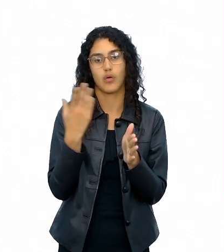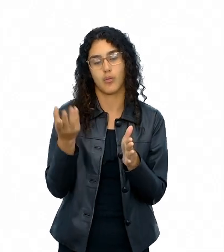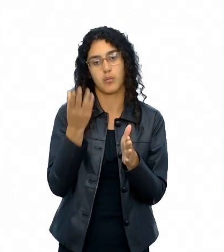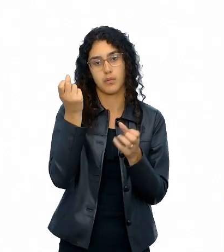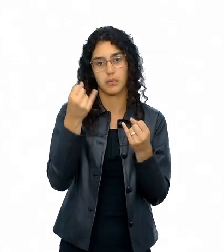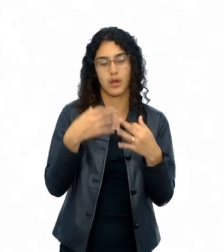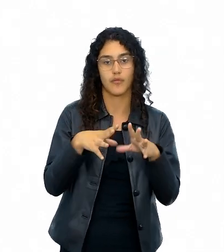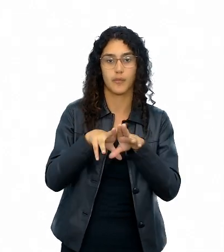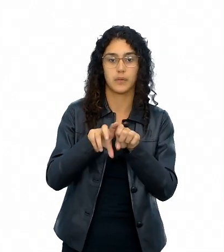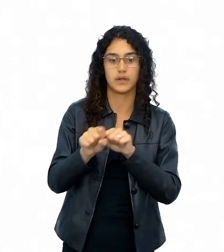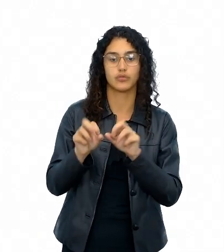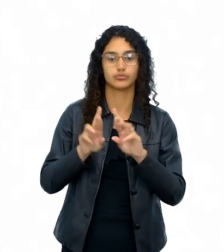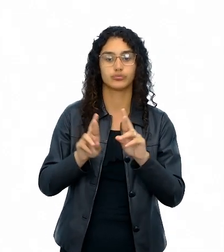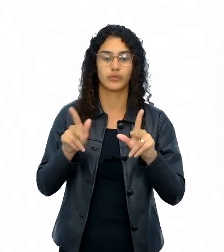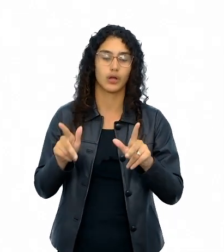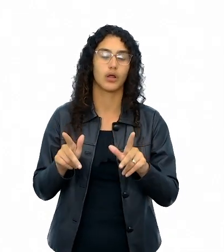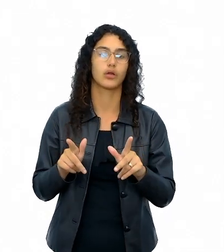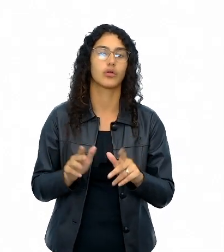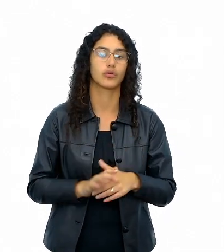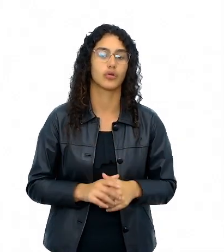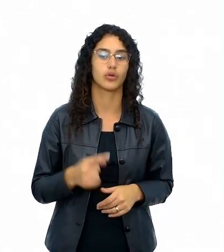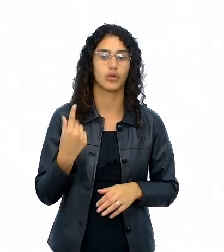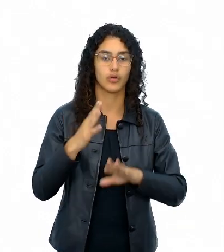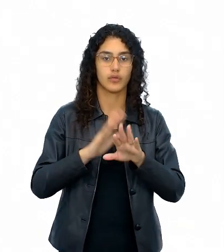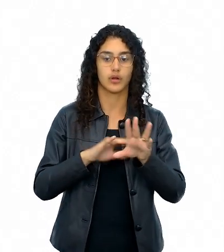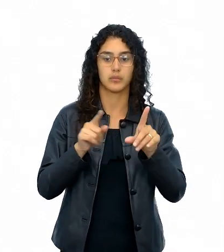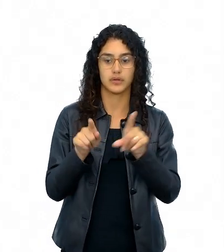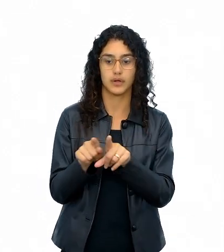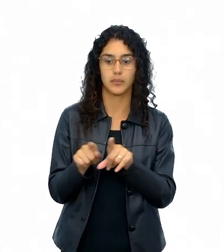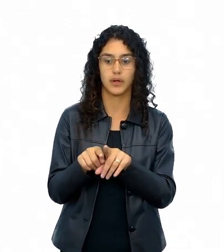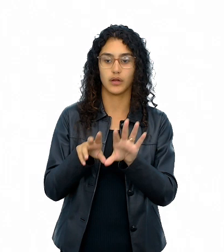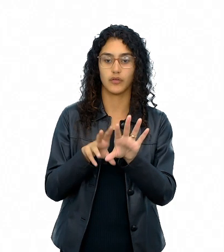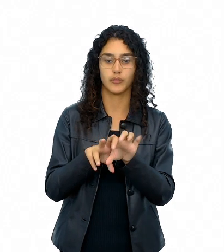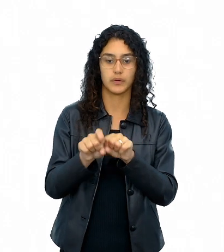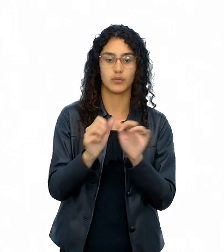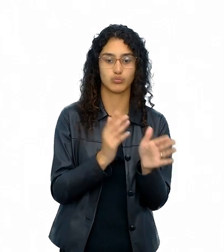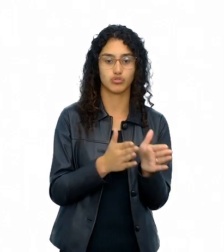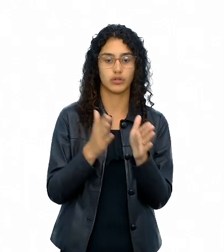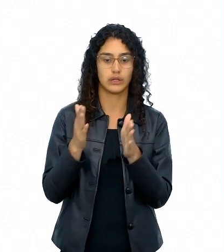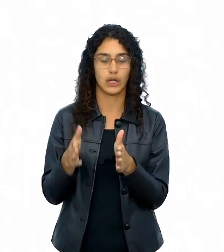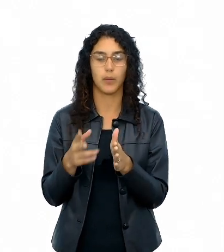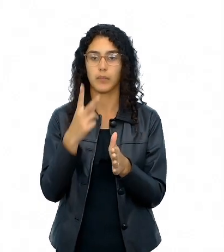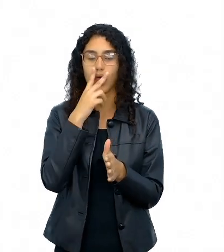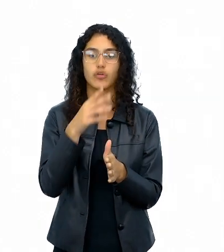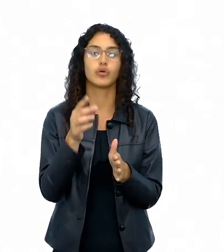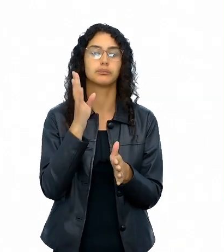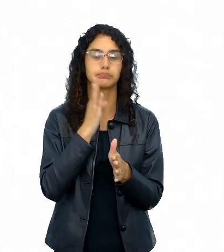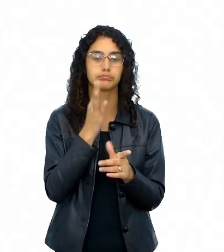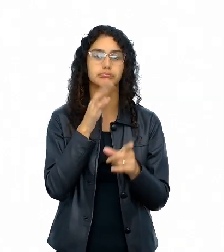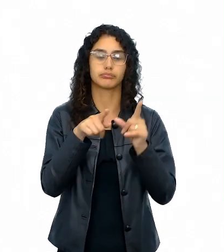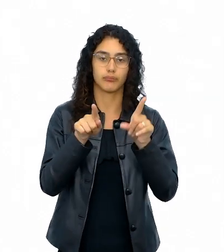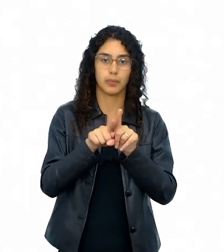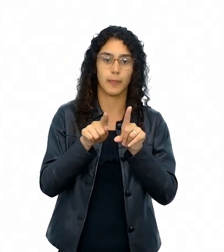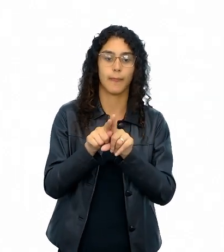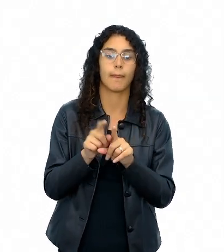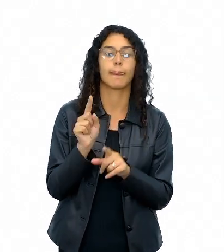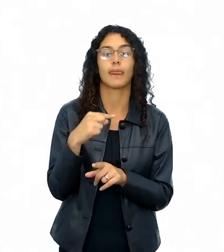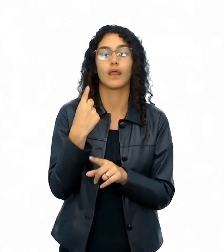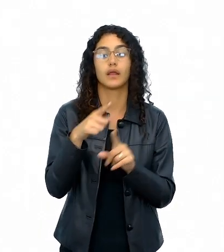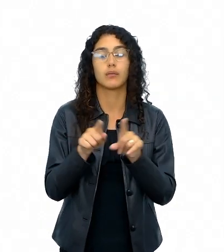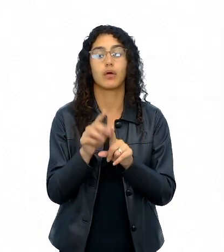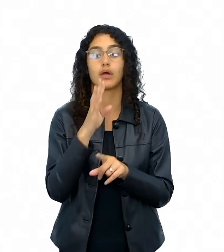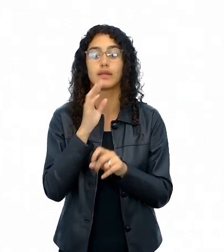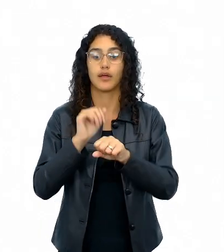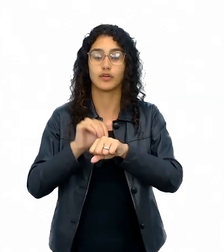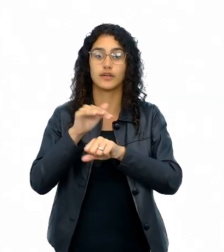foi uma formação um pouco diferente essa, que a gente fez isso na formação de etapa, e eu acho que foi muito legal. E a gente também conheceu